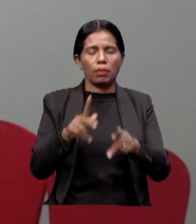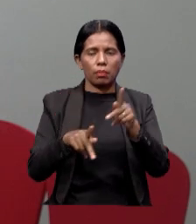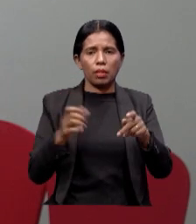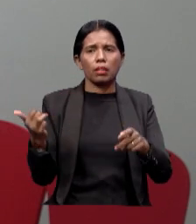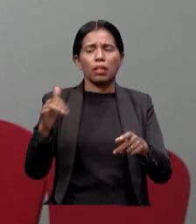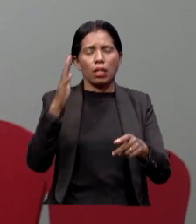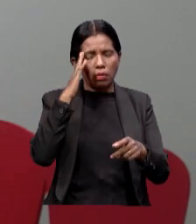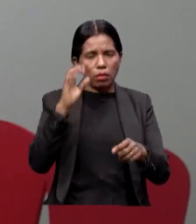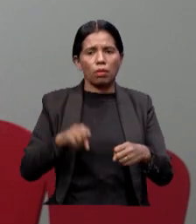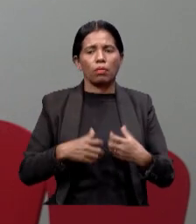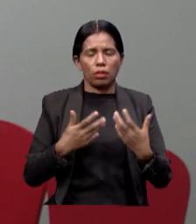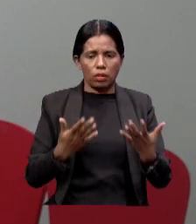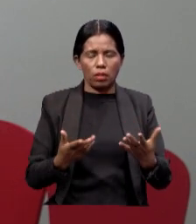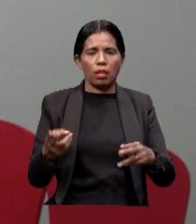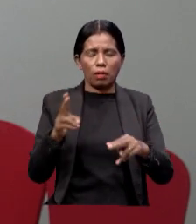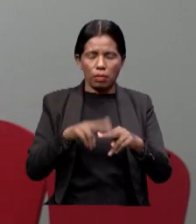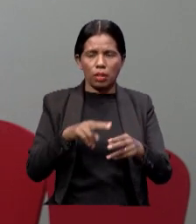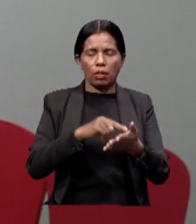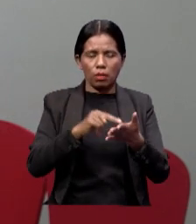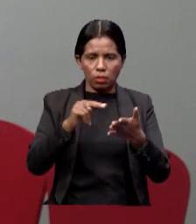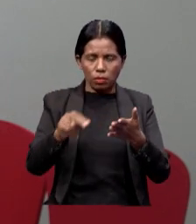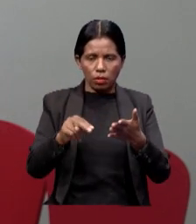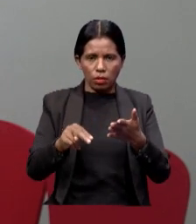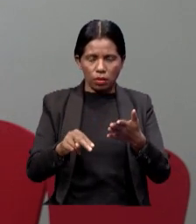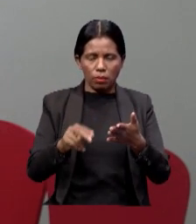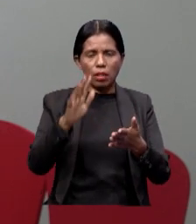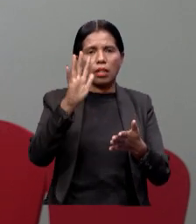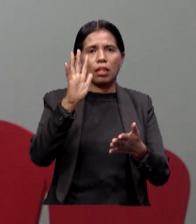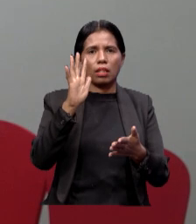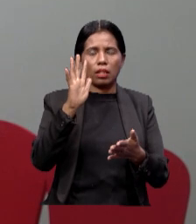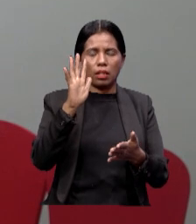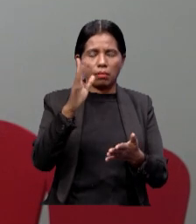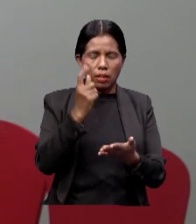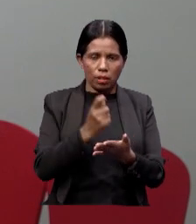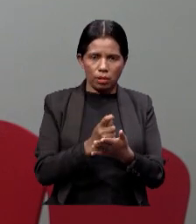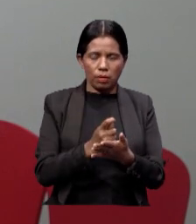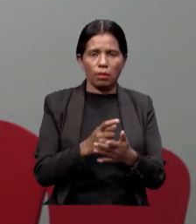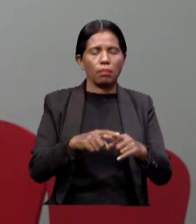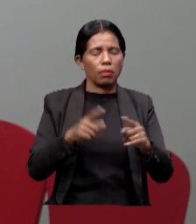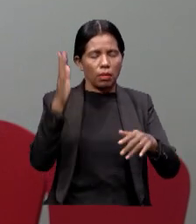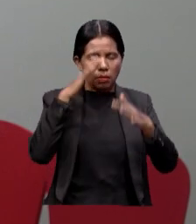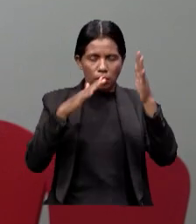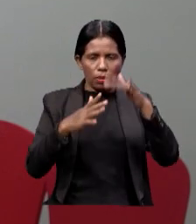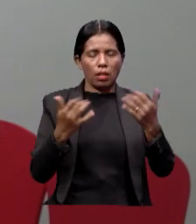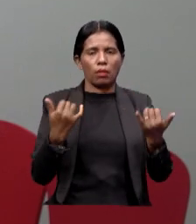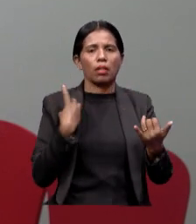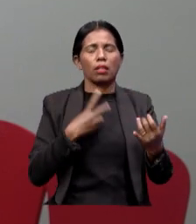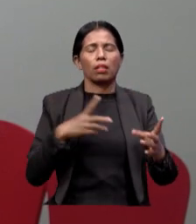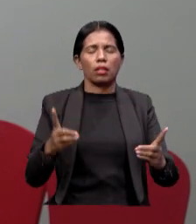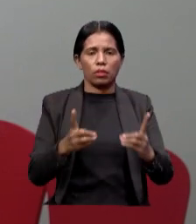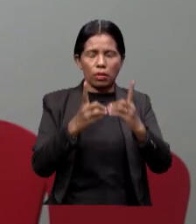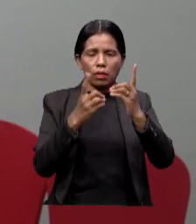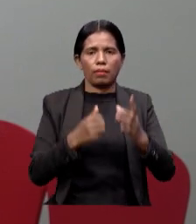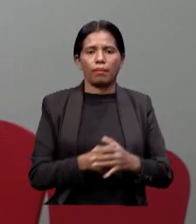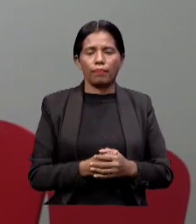atu aumenta numerune ba iha 1000 pessoas. Maybe problema nebe dadau kita suruk mane